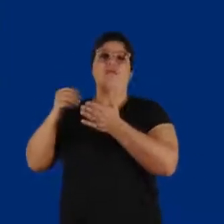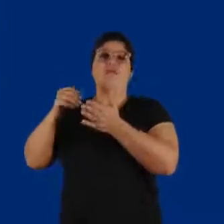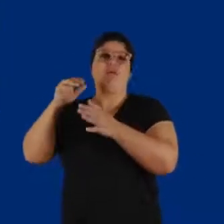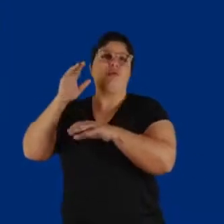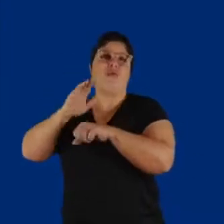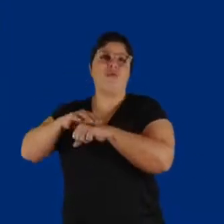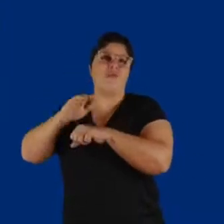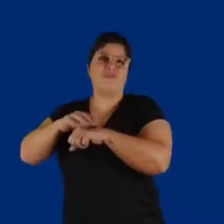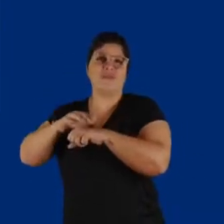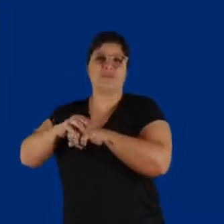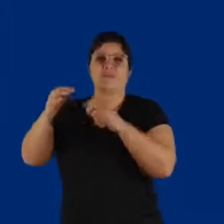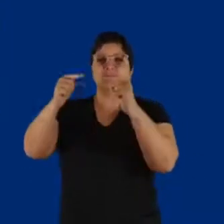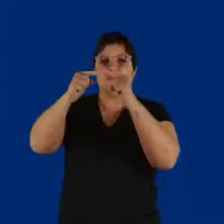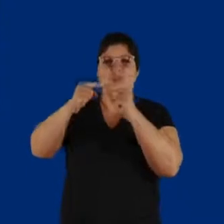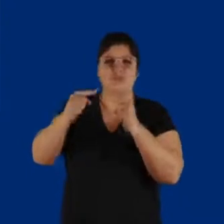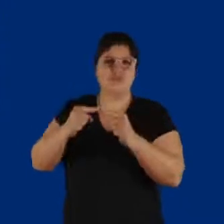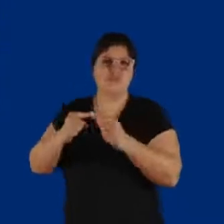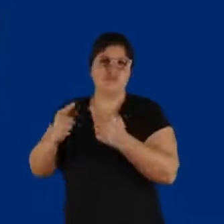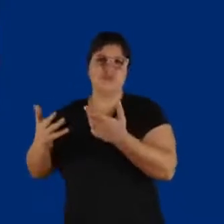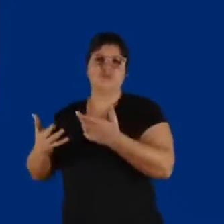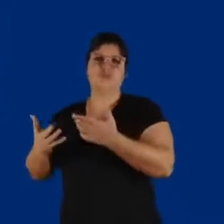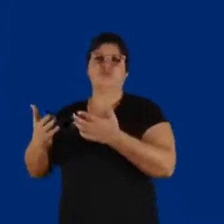longe de onde a cura está.